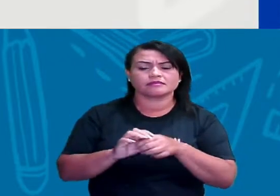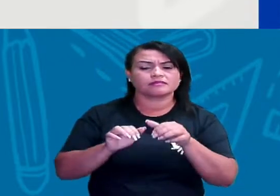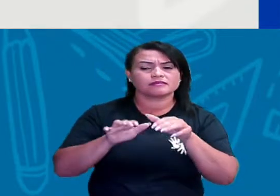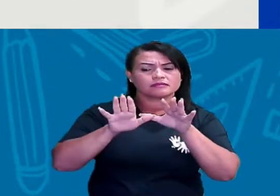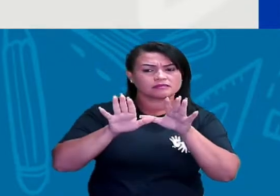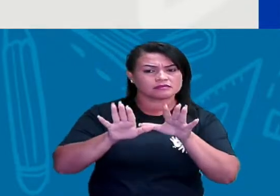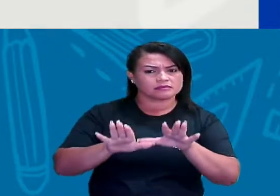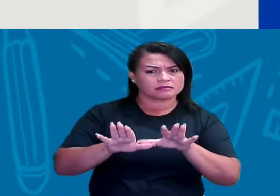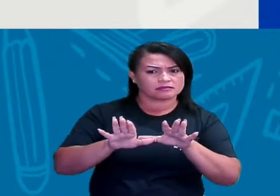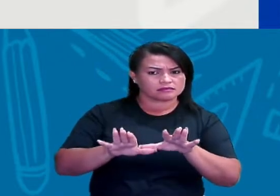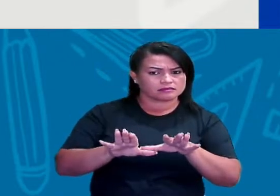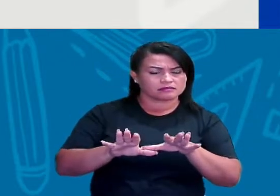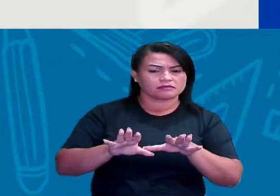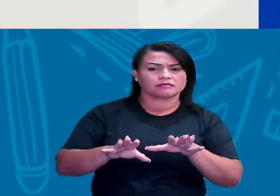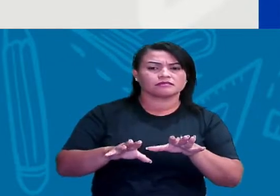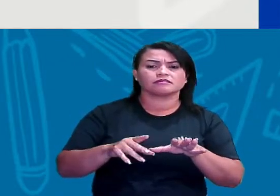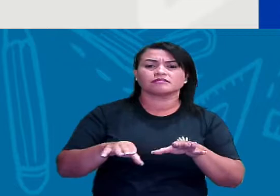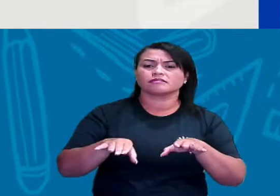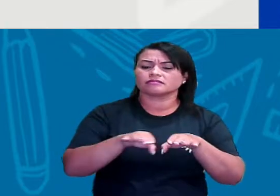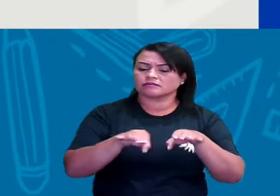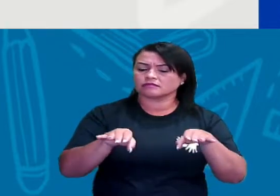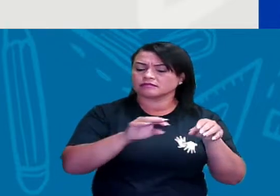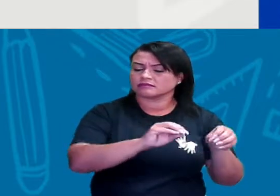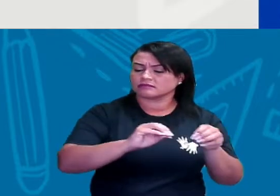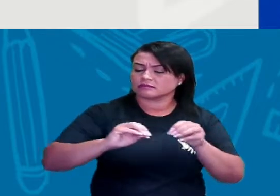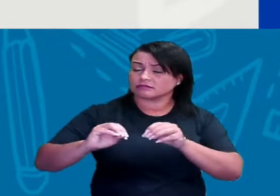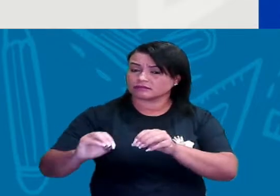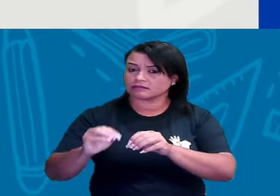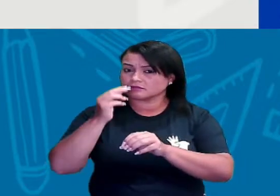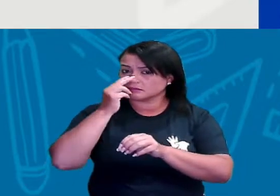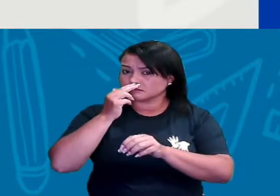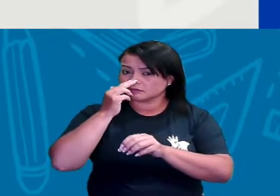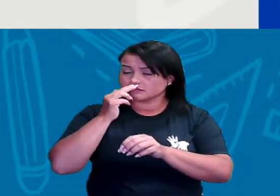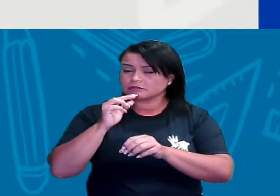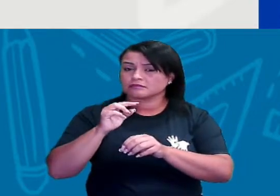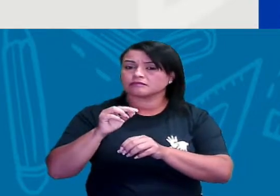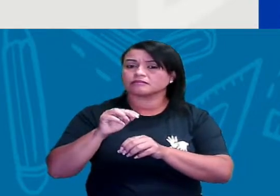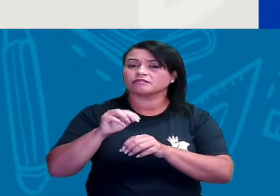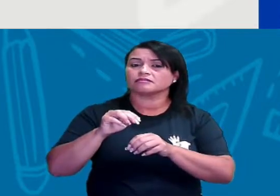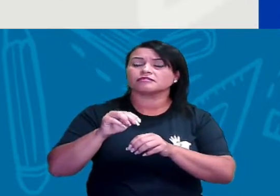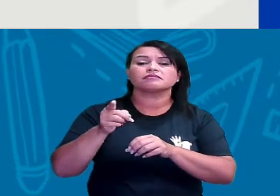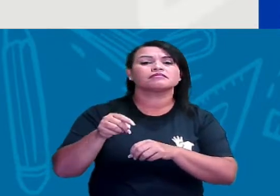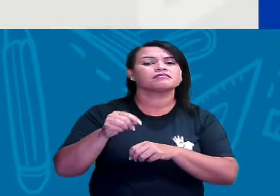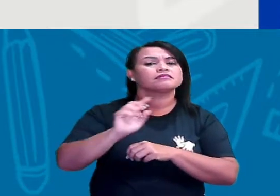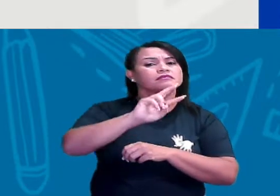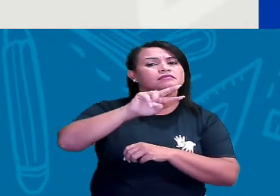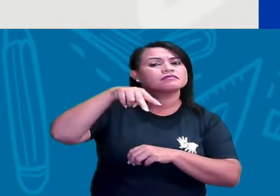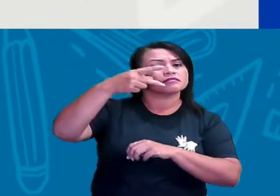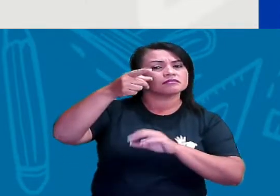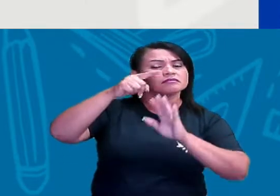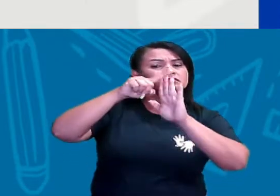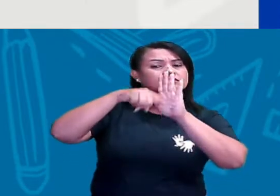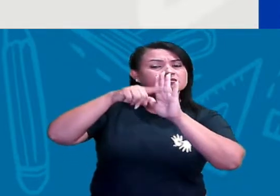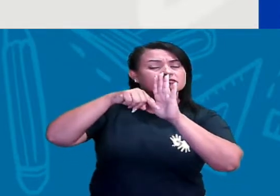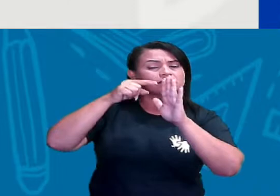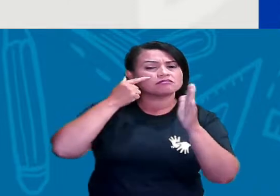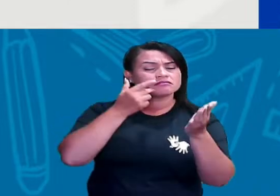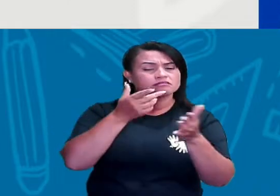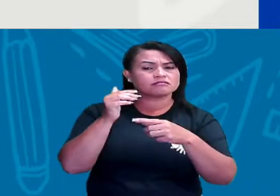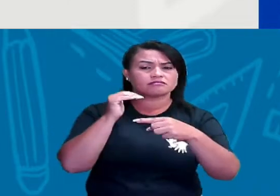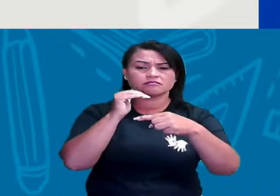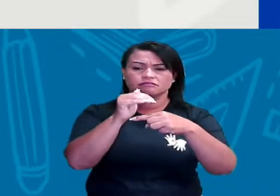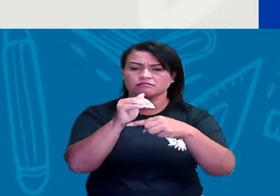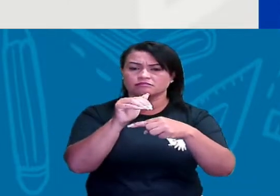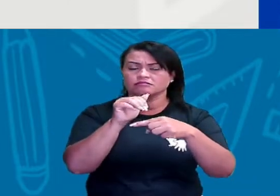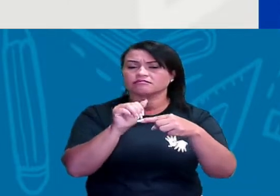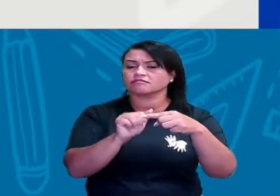conservar, ou seja, repetir a base e subtrair os expoentes, né? Aqui eu coloquei em forma de fração, aqui, ó,